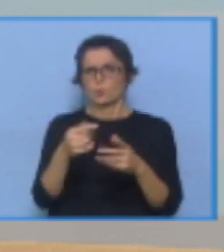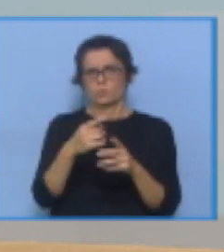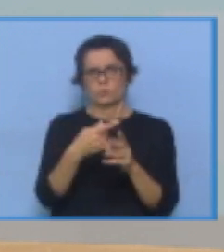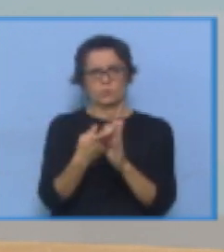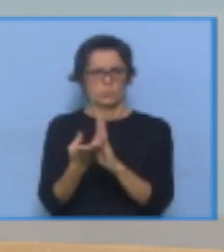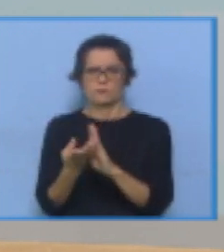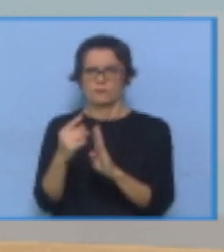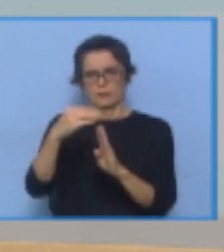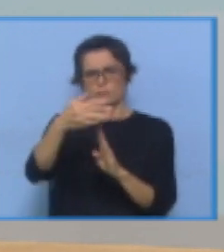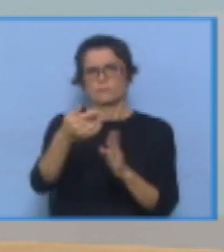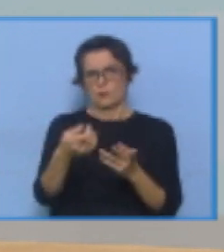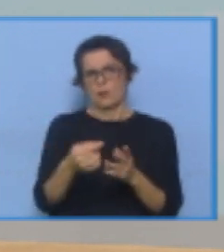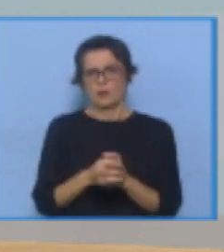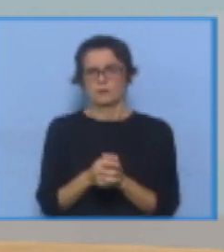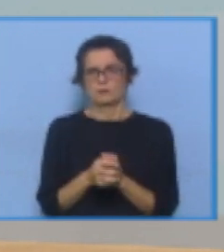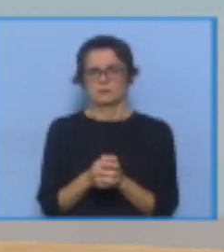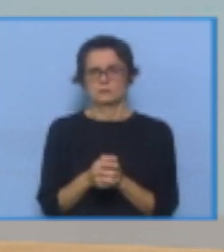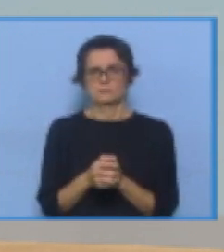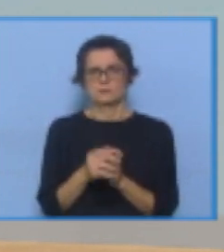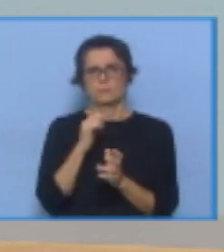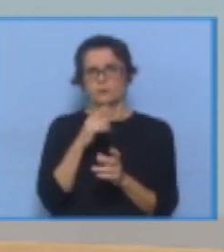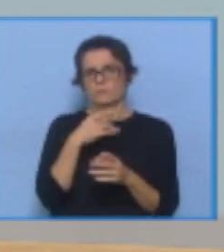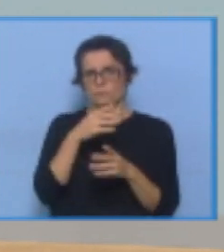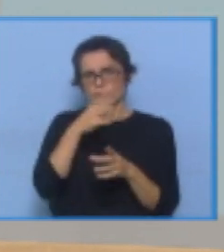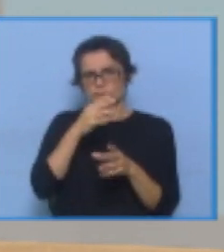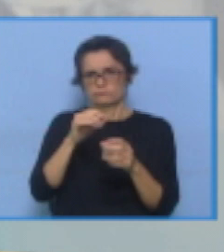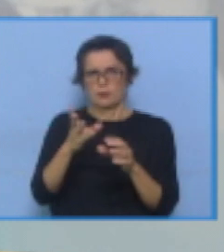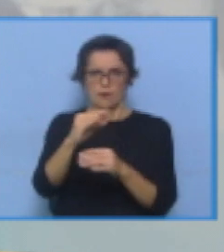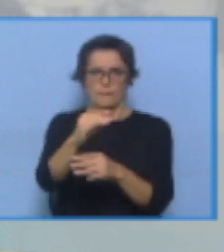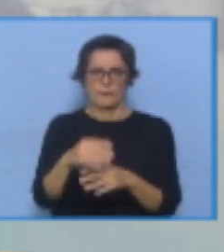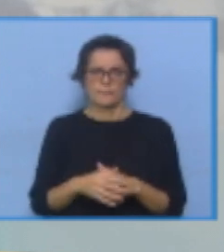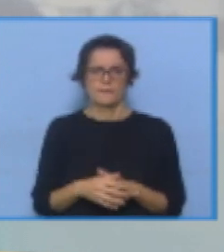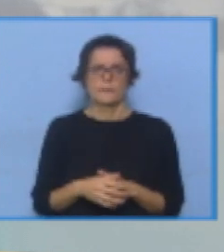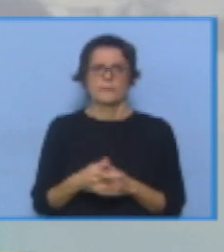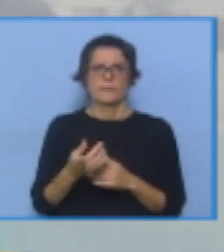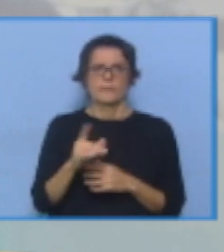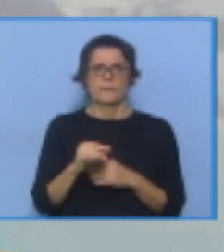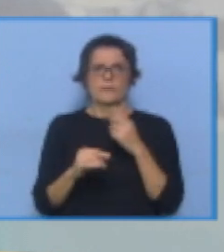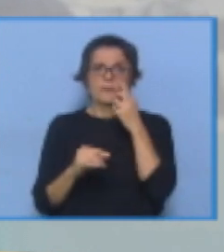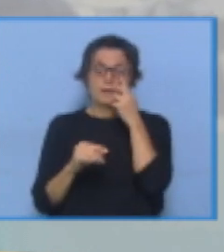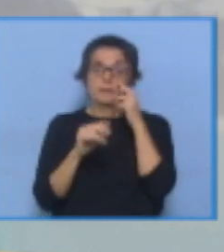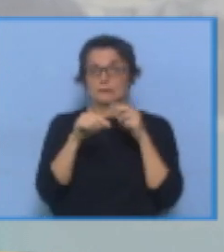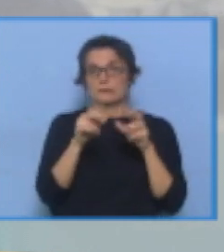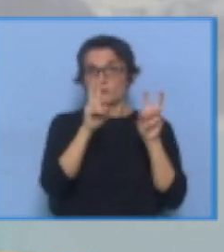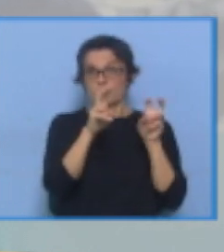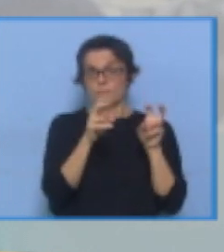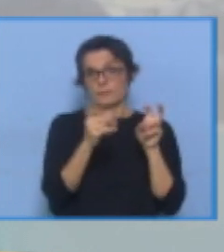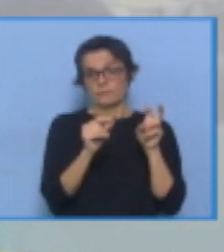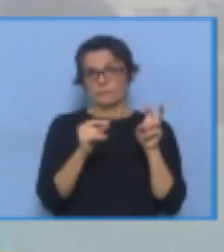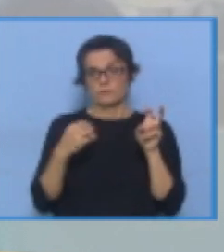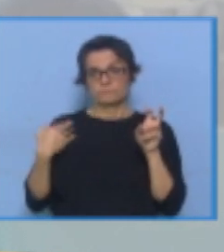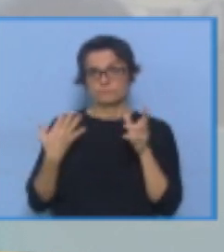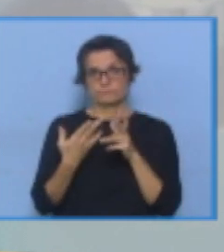deste 3º Dia Mundial dos Pobres. Depois, este é um tema que ultimamente a